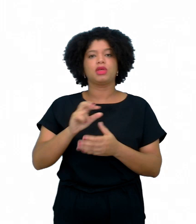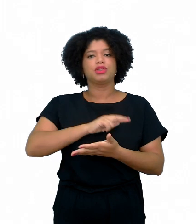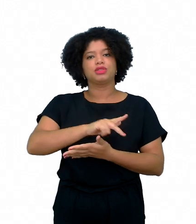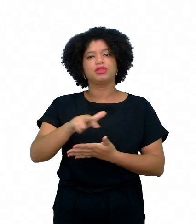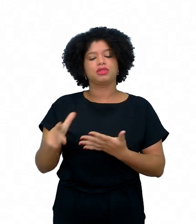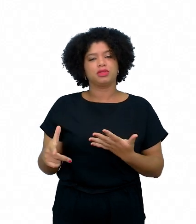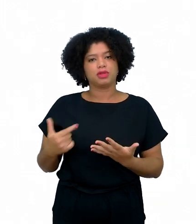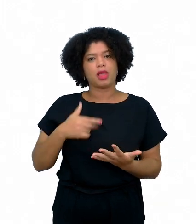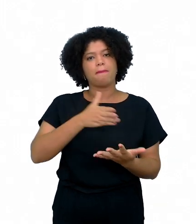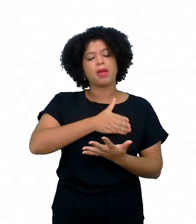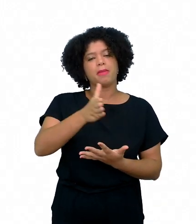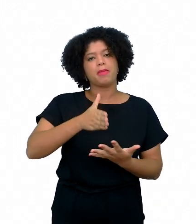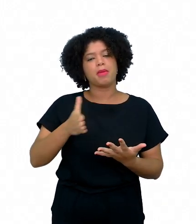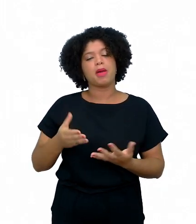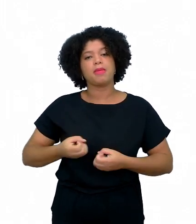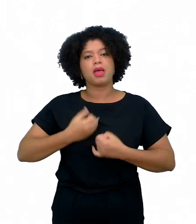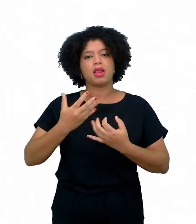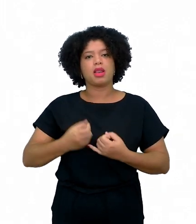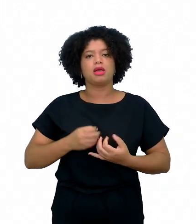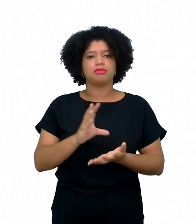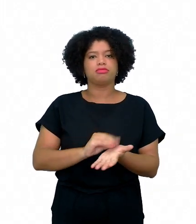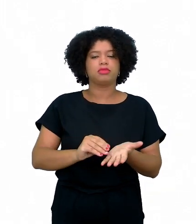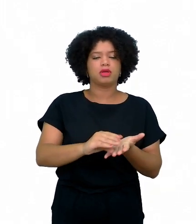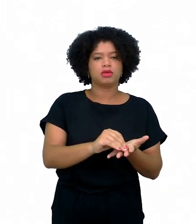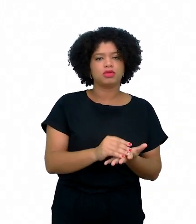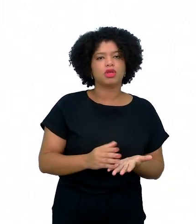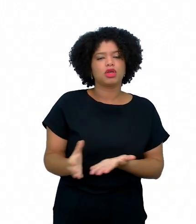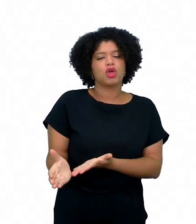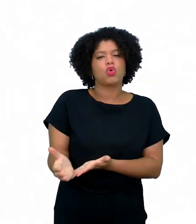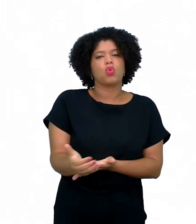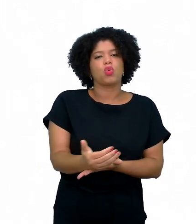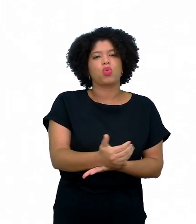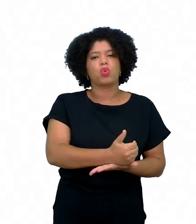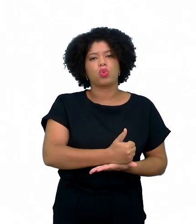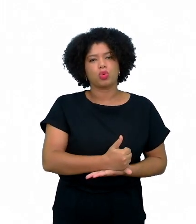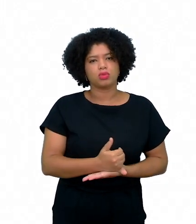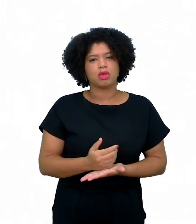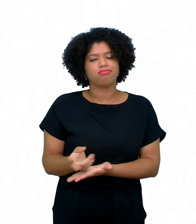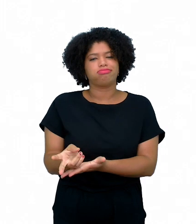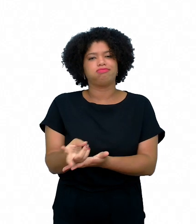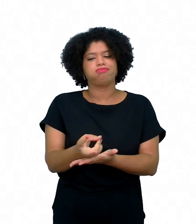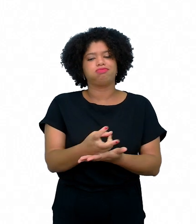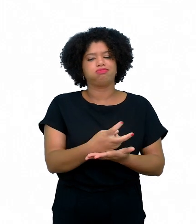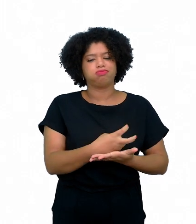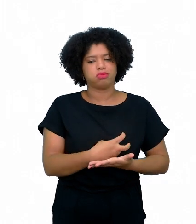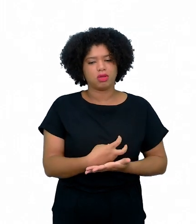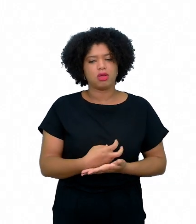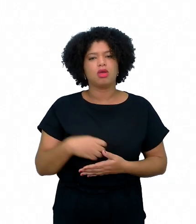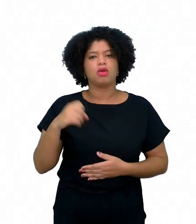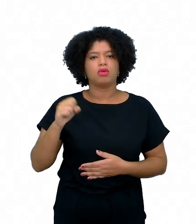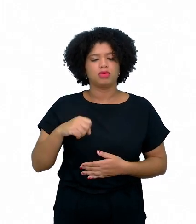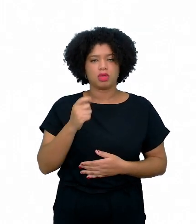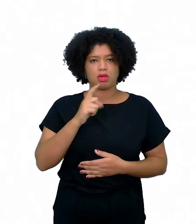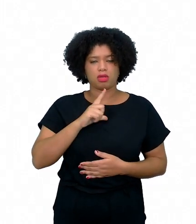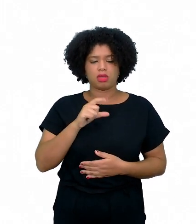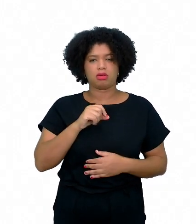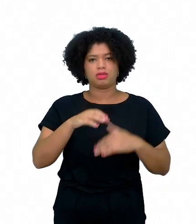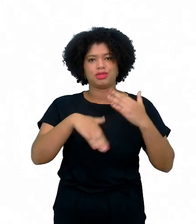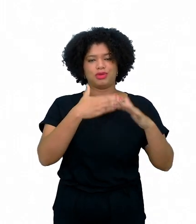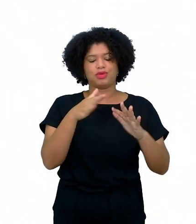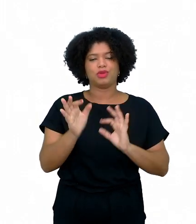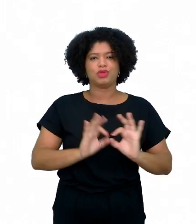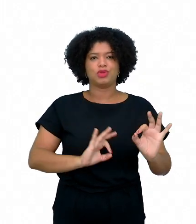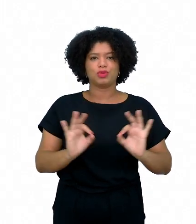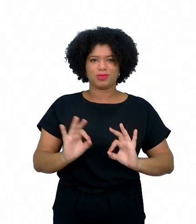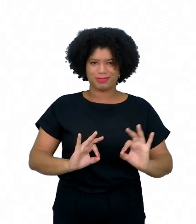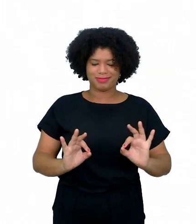todos esses dados, né, que coletaram, né, e vão desenvolvendo o projeto, né, e